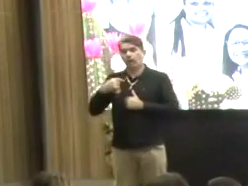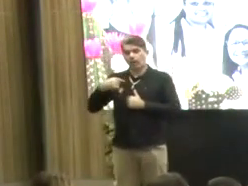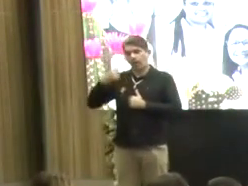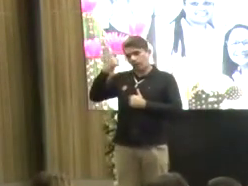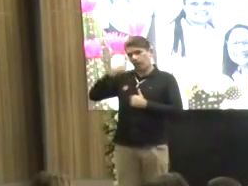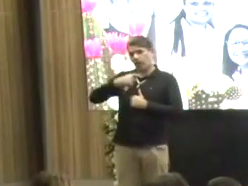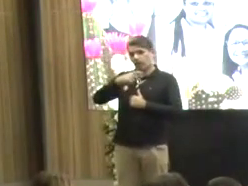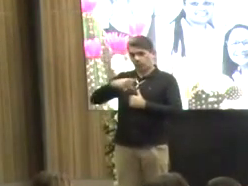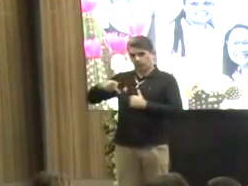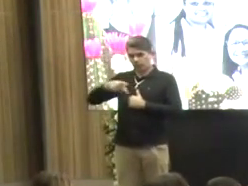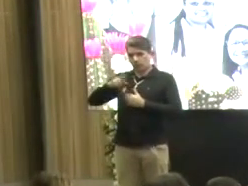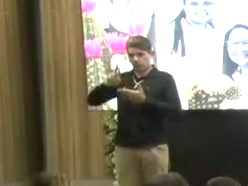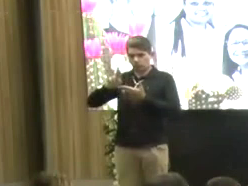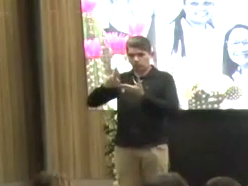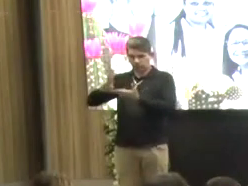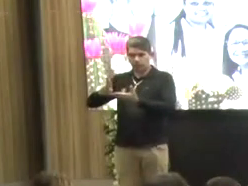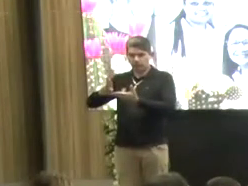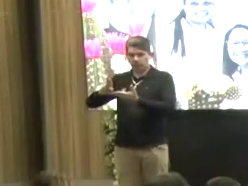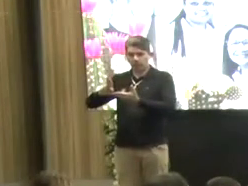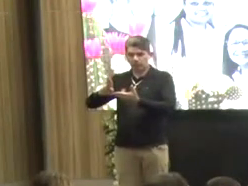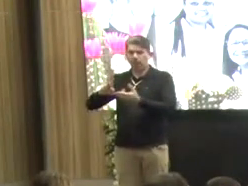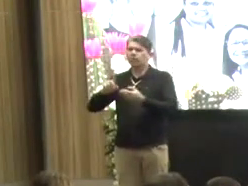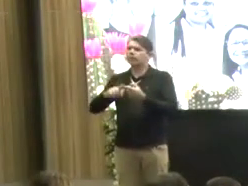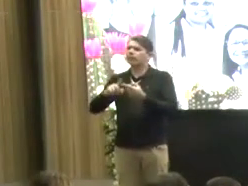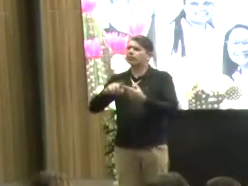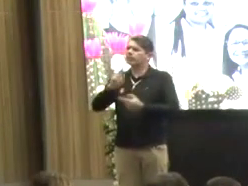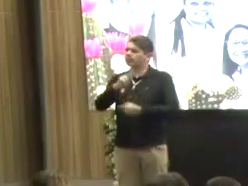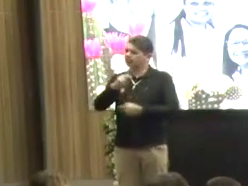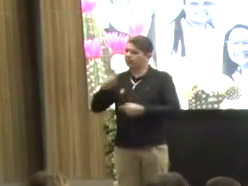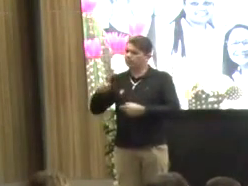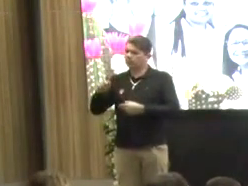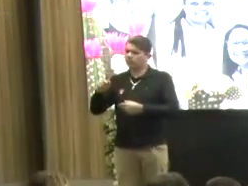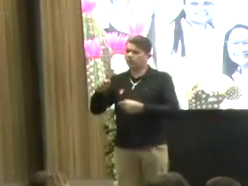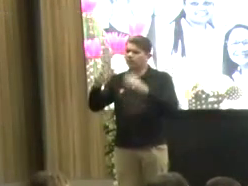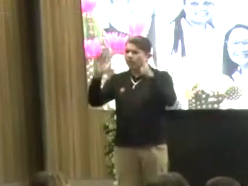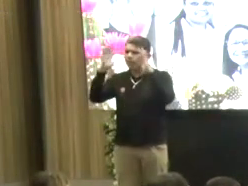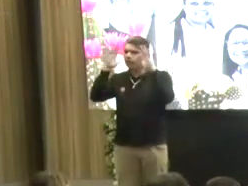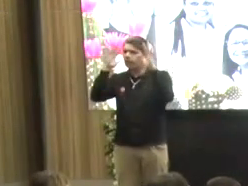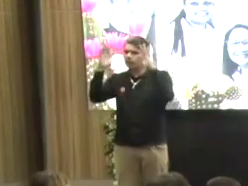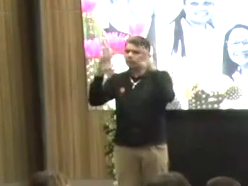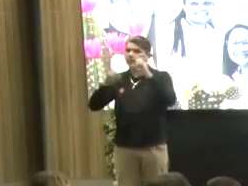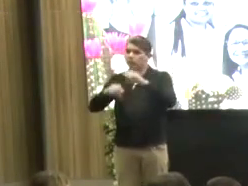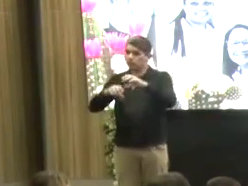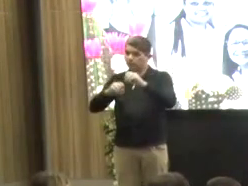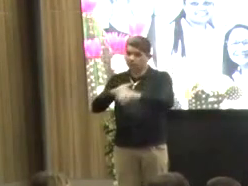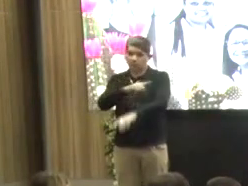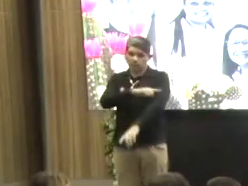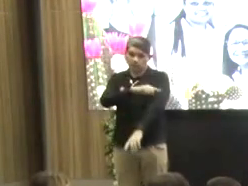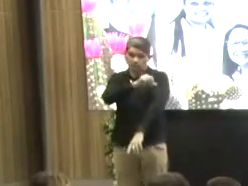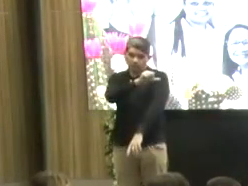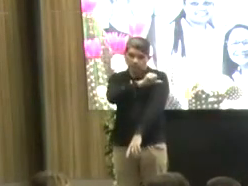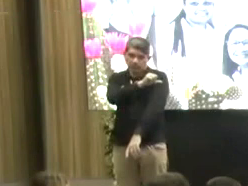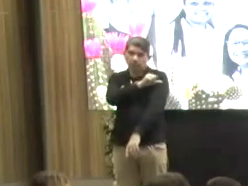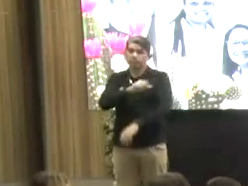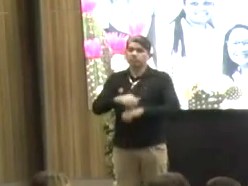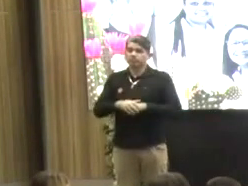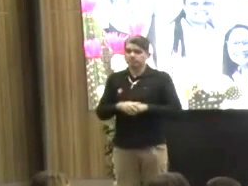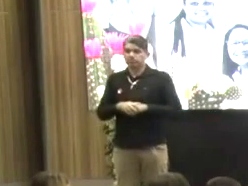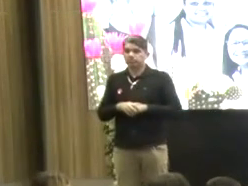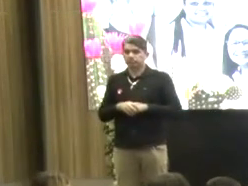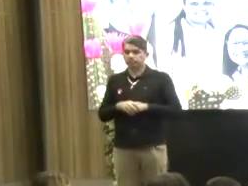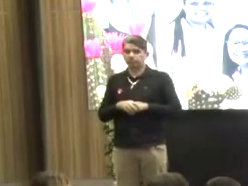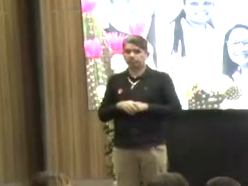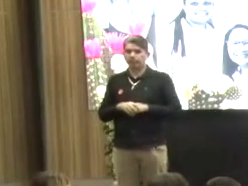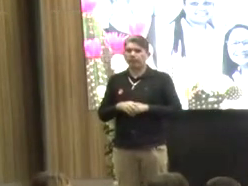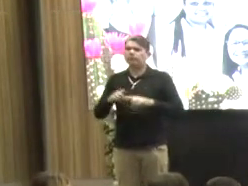estava observando, e como professor também, depois refletindo da educação básica, que eu fui 10 anos, que na sala de aula de